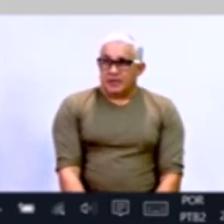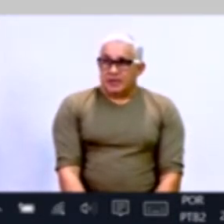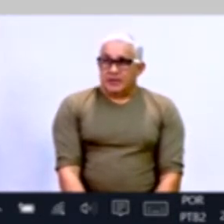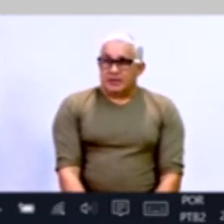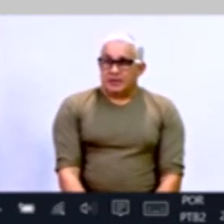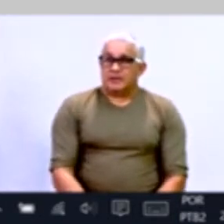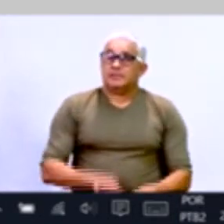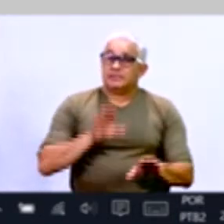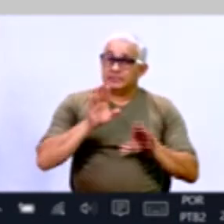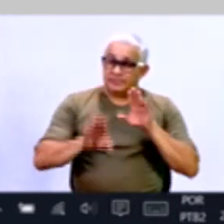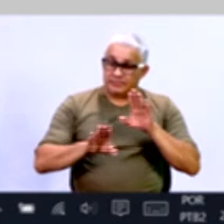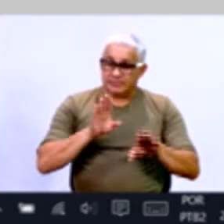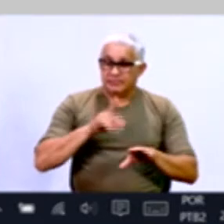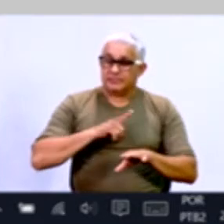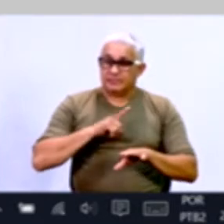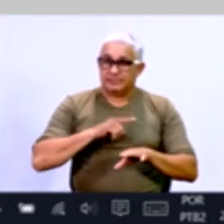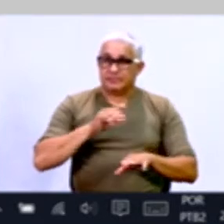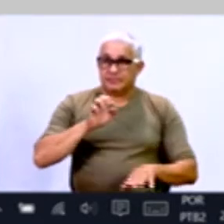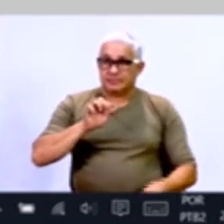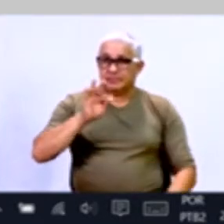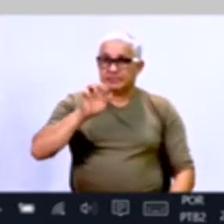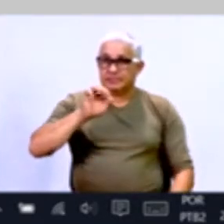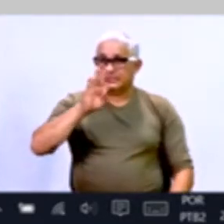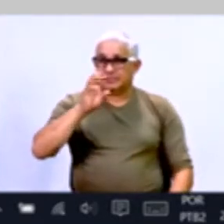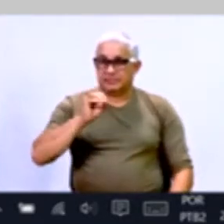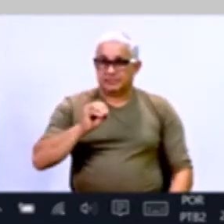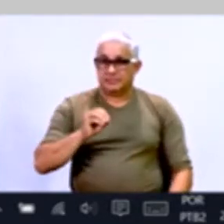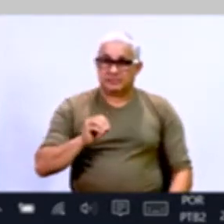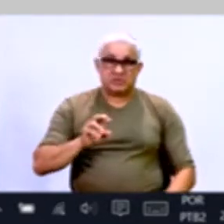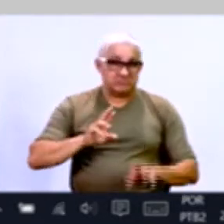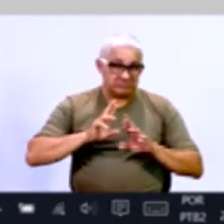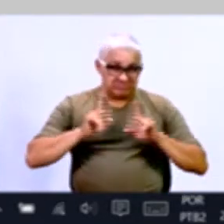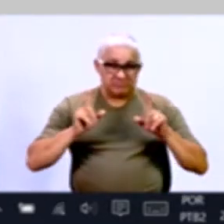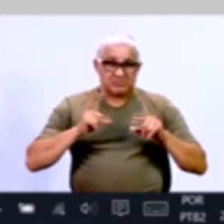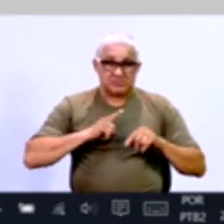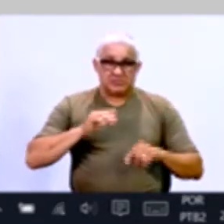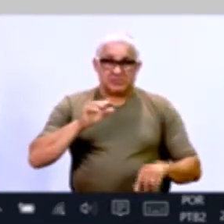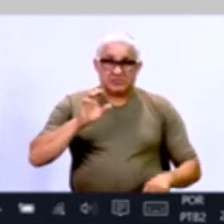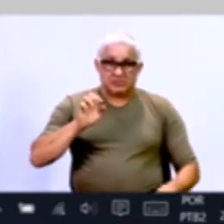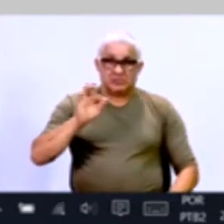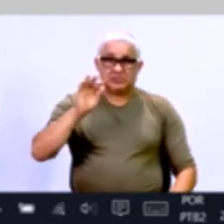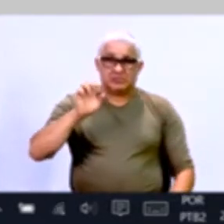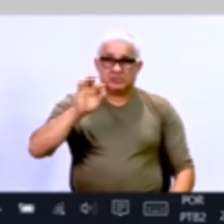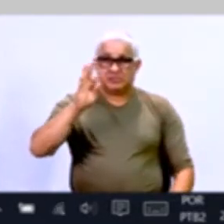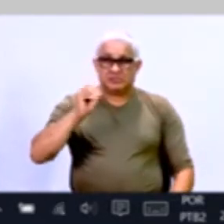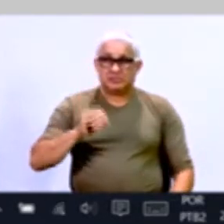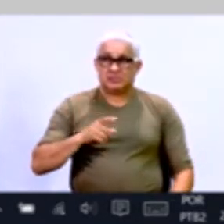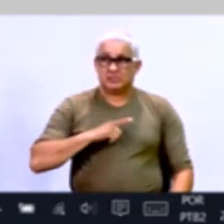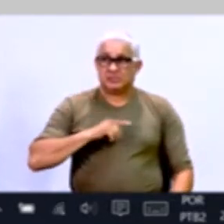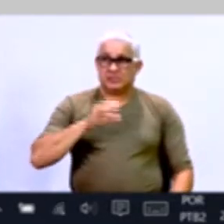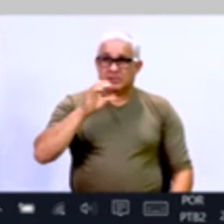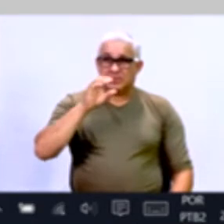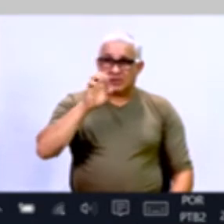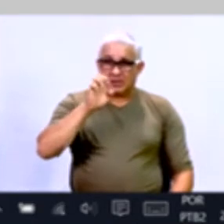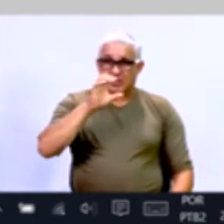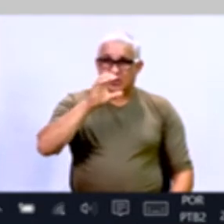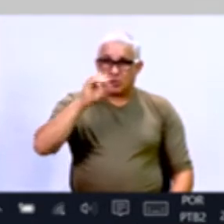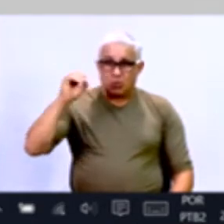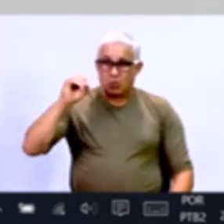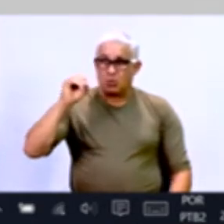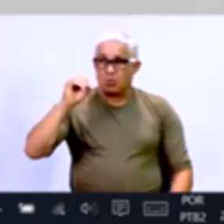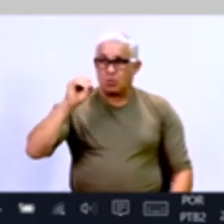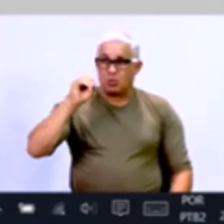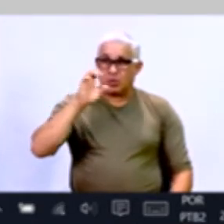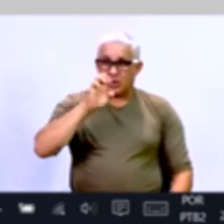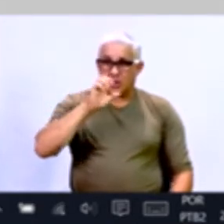Então, às vezes, ele gera um efeito interessante. Outro efeito que tem aqui também, que eu achei legal, esse eco. Eco é um